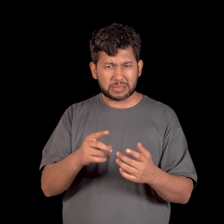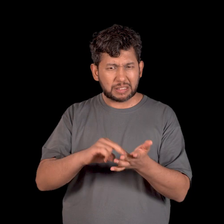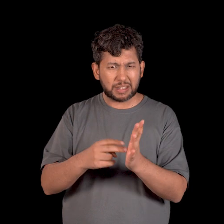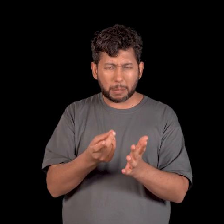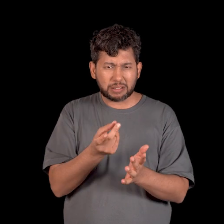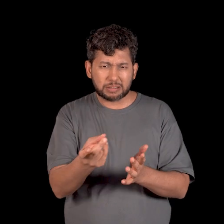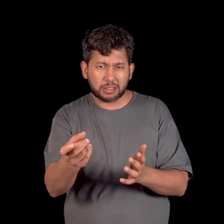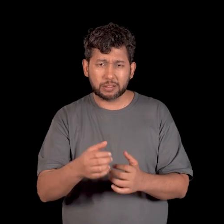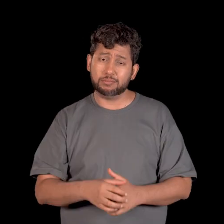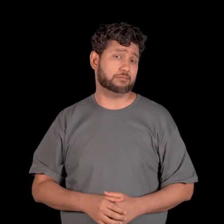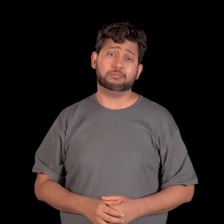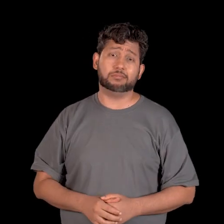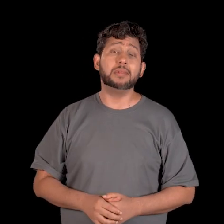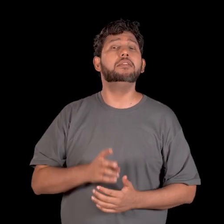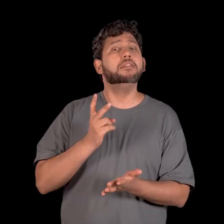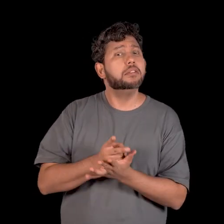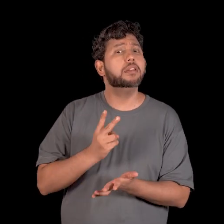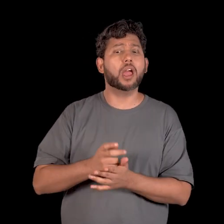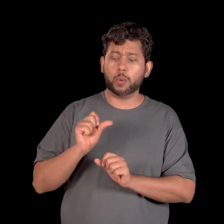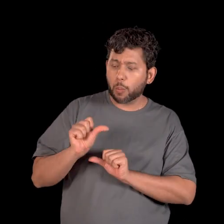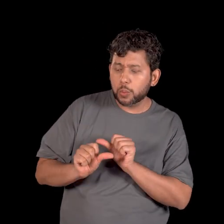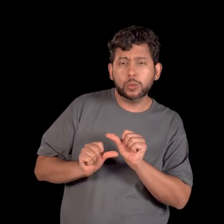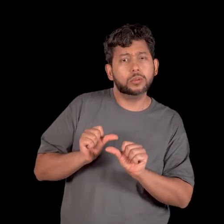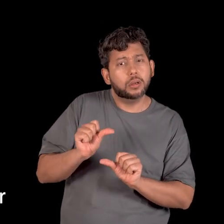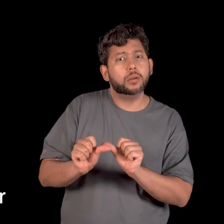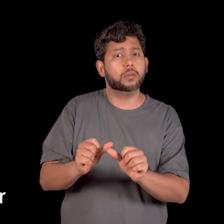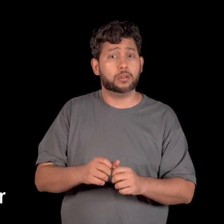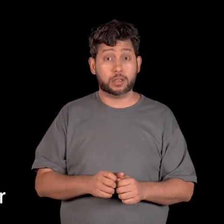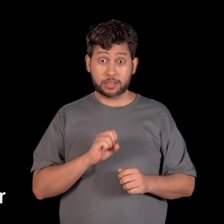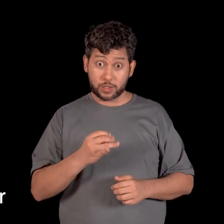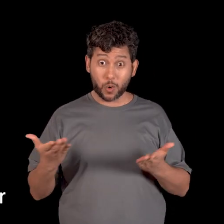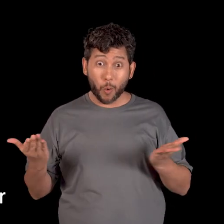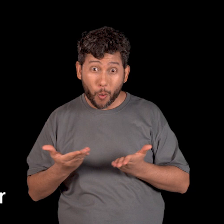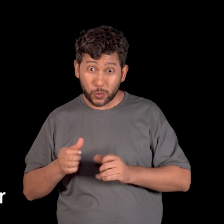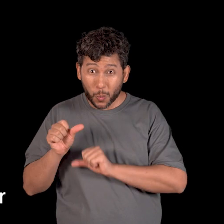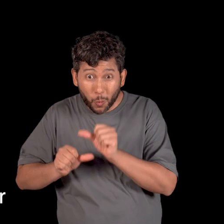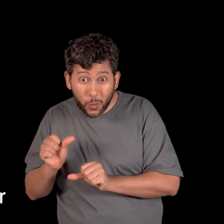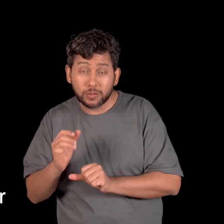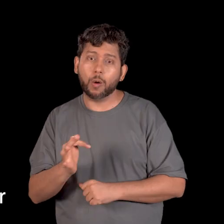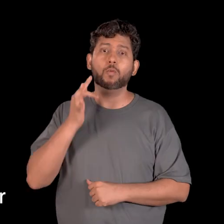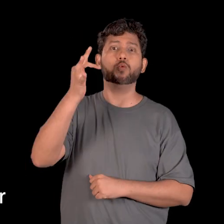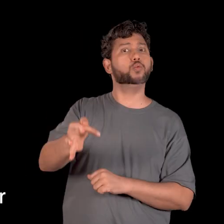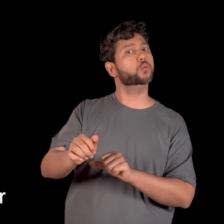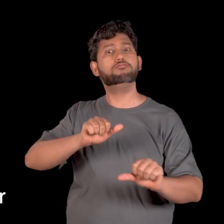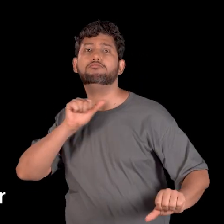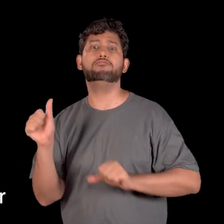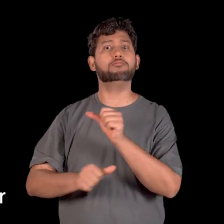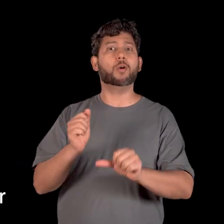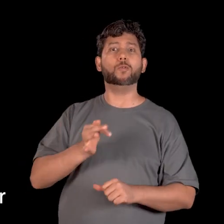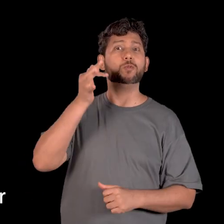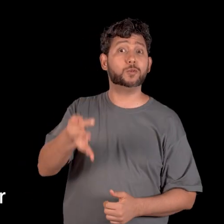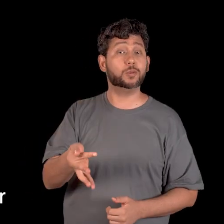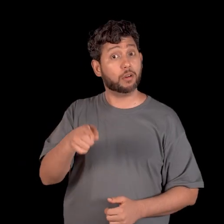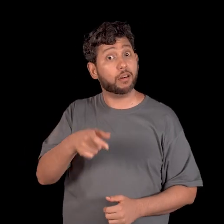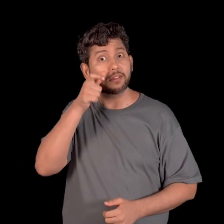na história surge de repente nem fica imutável para sempre. Pequenas mudanças no presente podem gerar grandes eventos